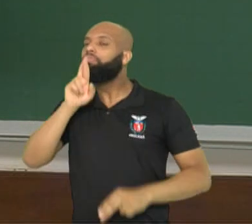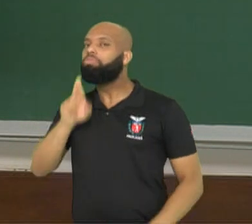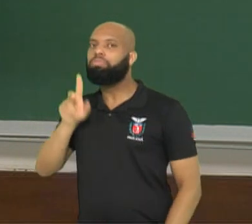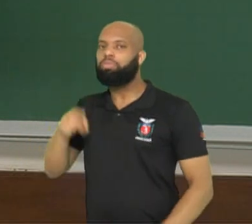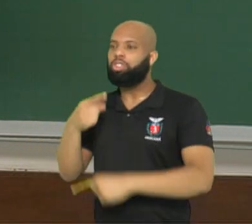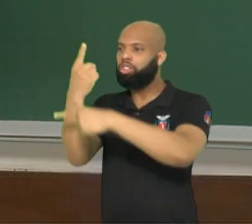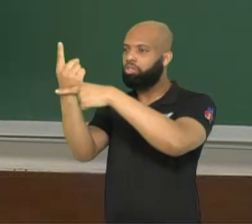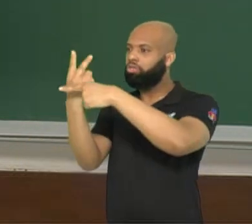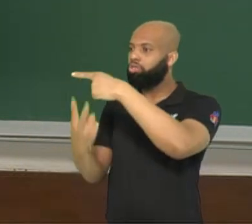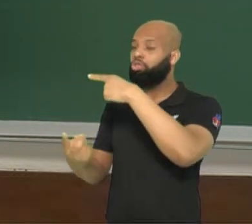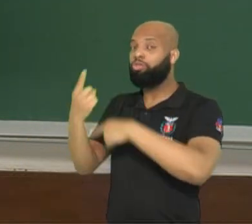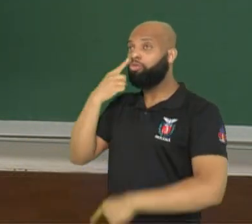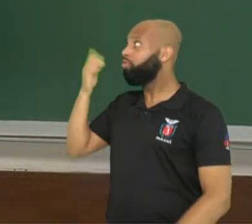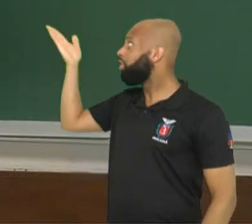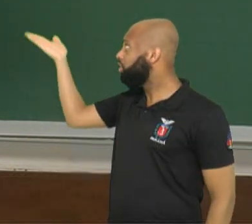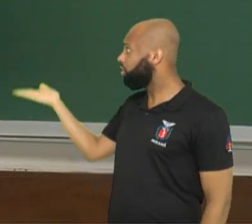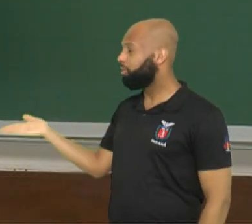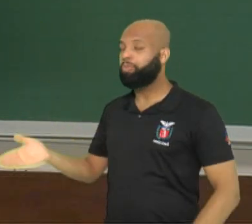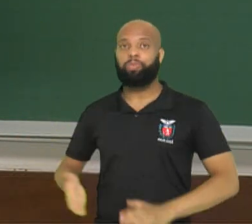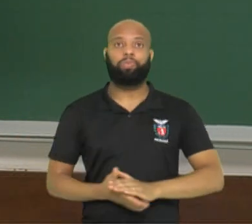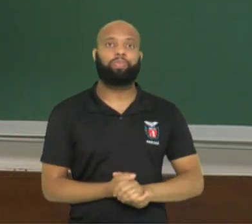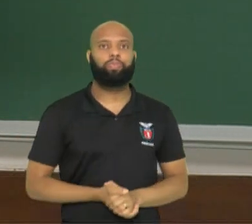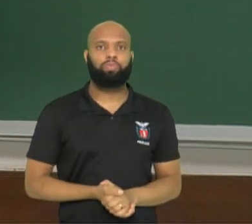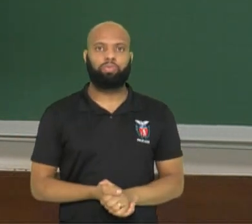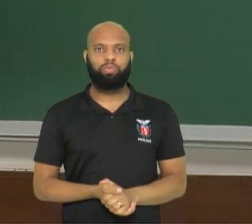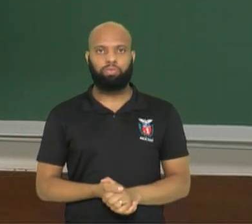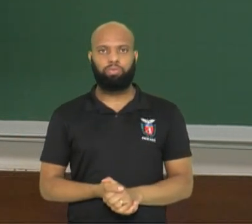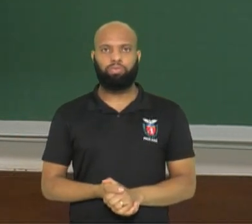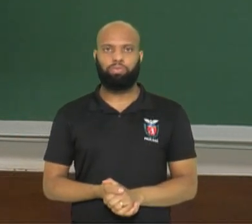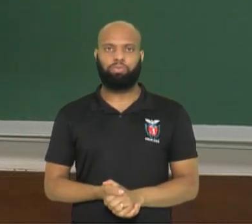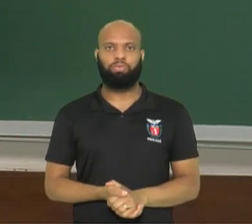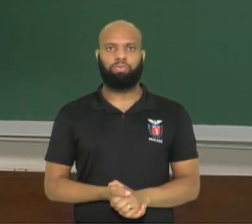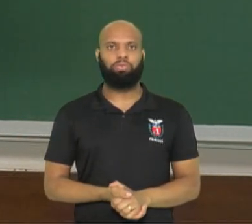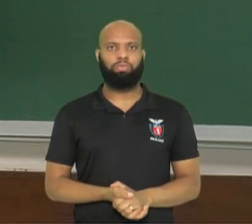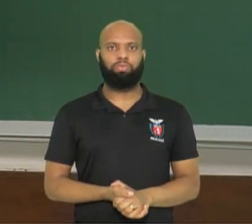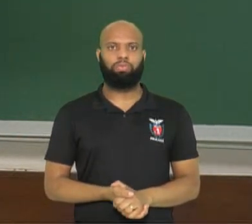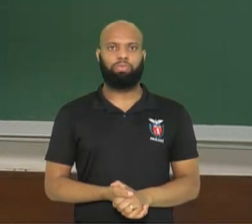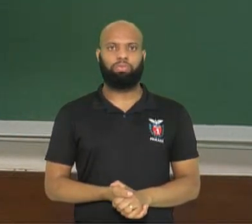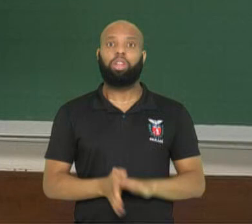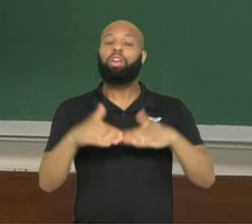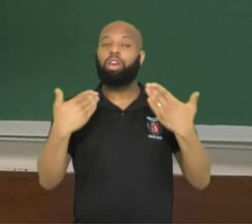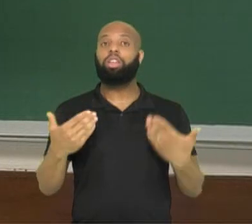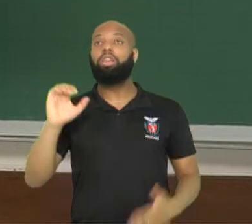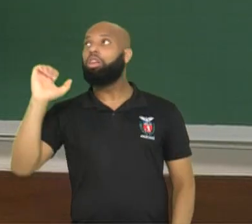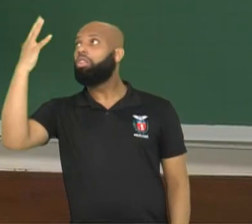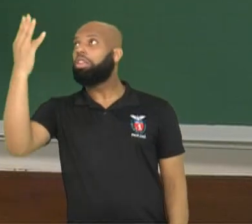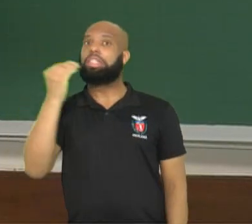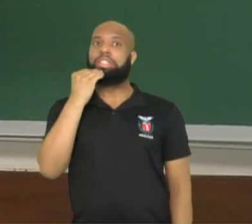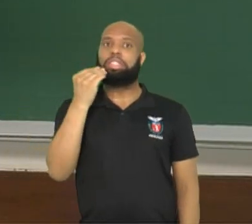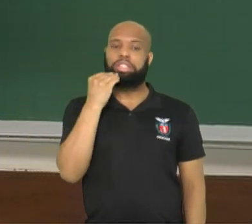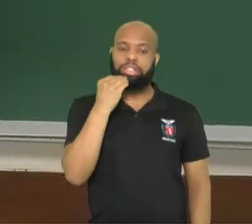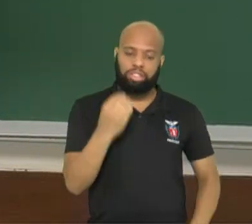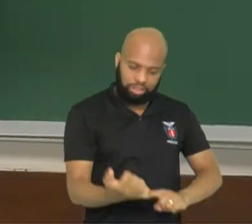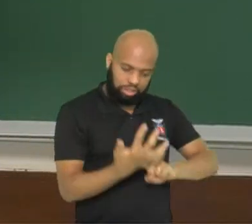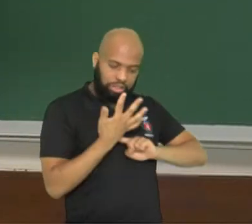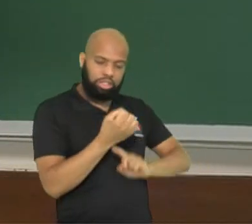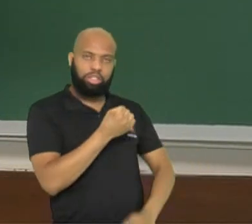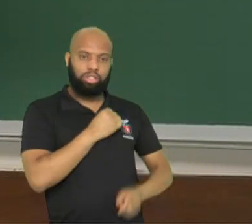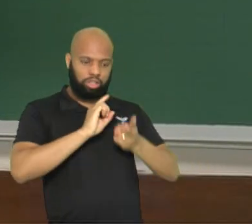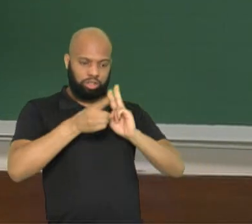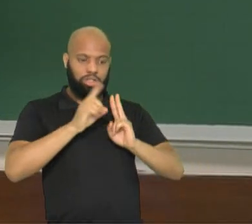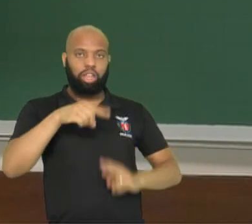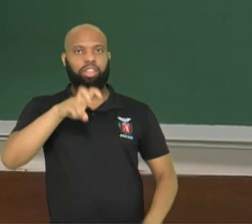Dividindo numerador e denominador por 3, vai ficar meio. Então, a possibilidade de sair o número ímpar é